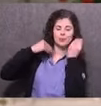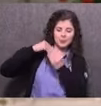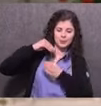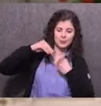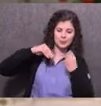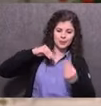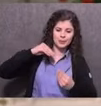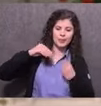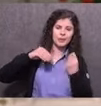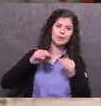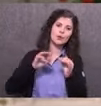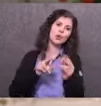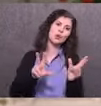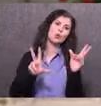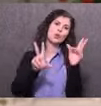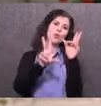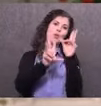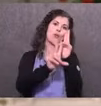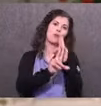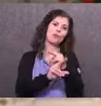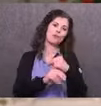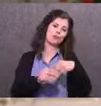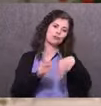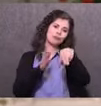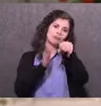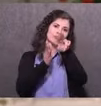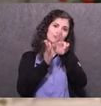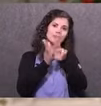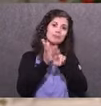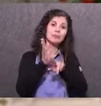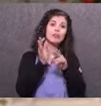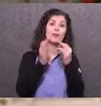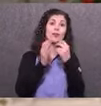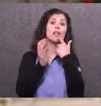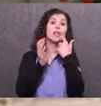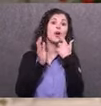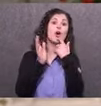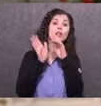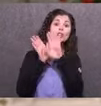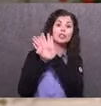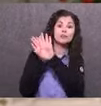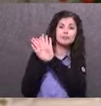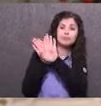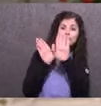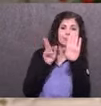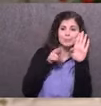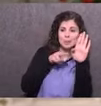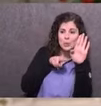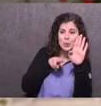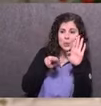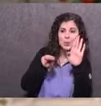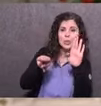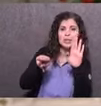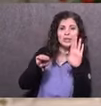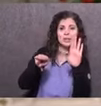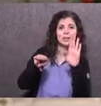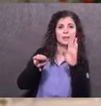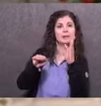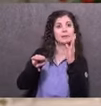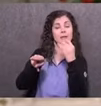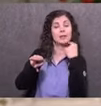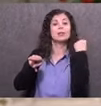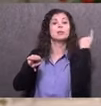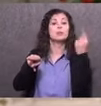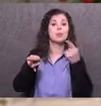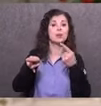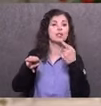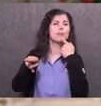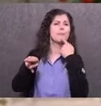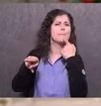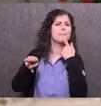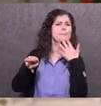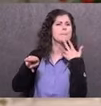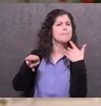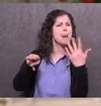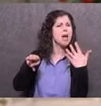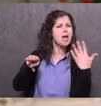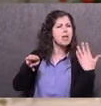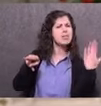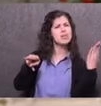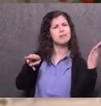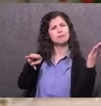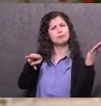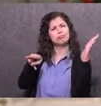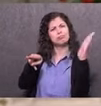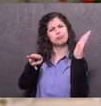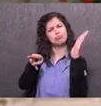sepulcro novo, que tinha mandado escavar na rocha. Depois rolou uma grande pedra para a entrada